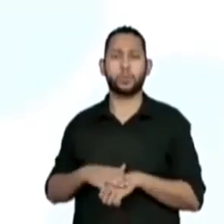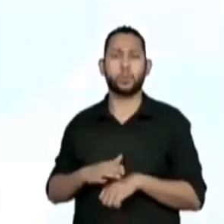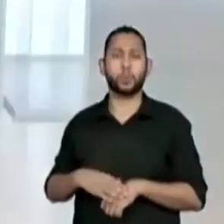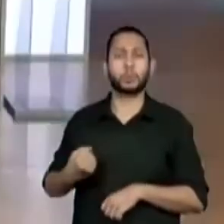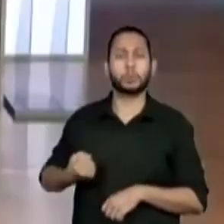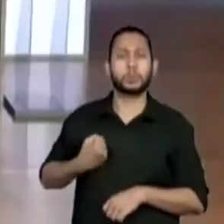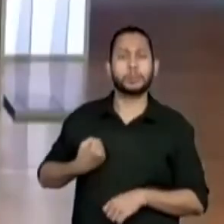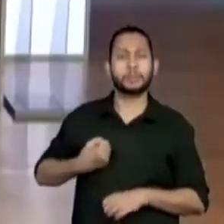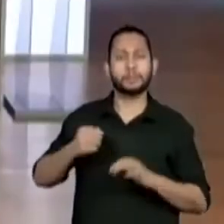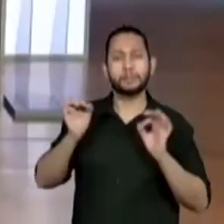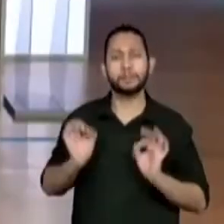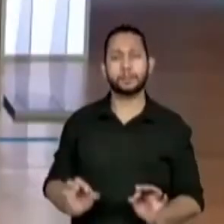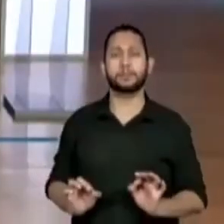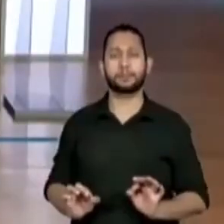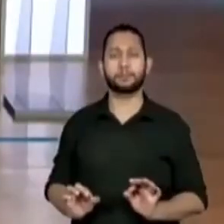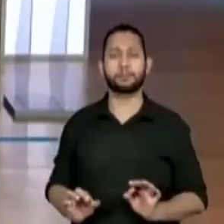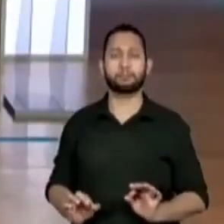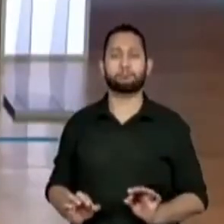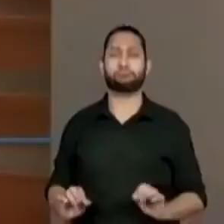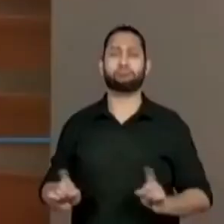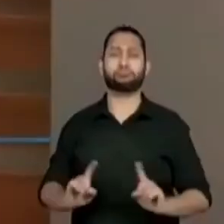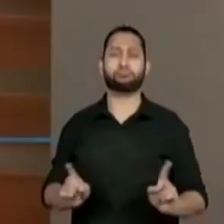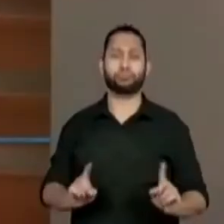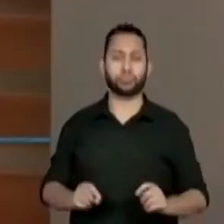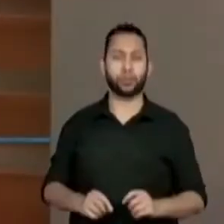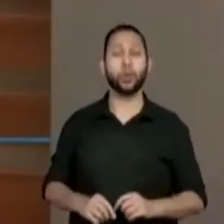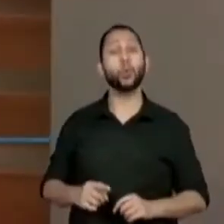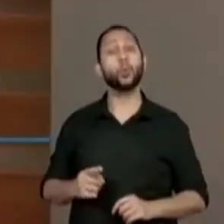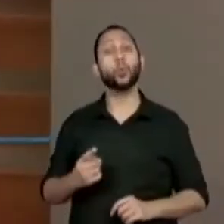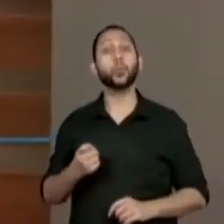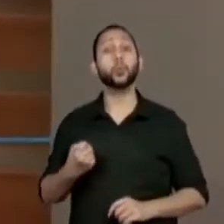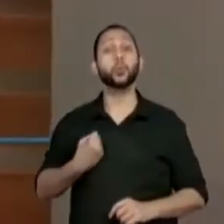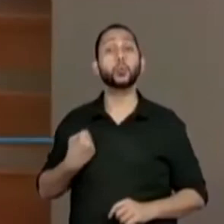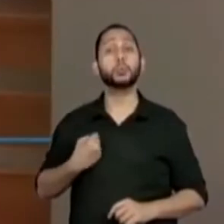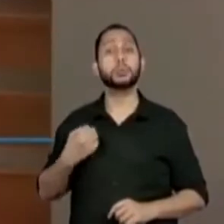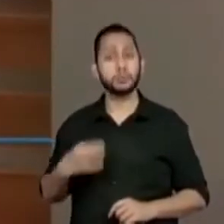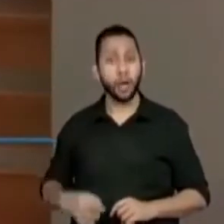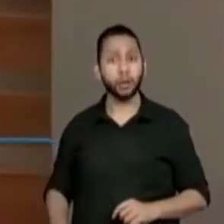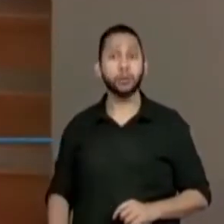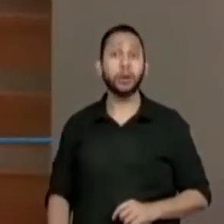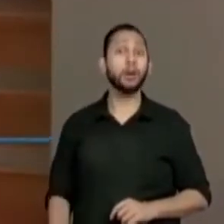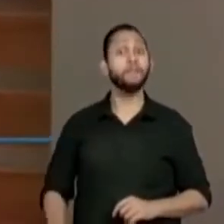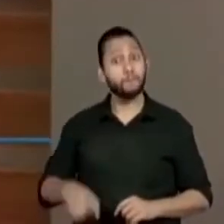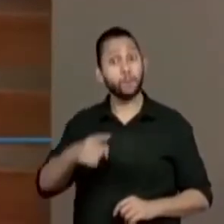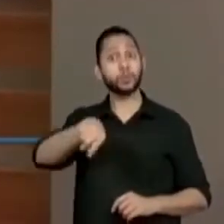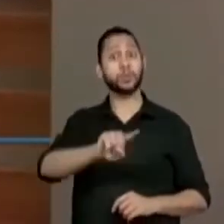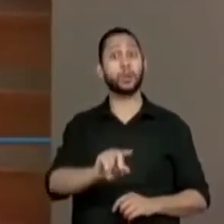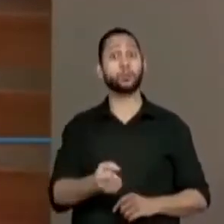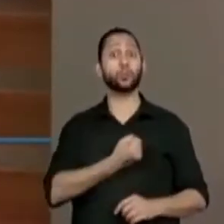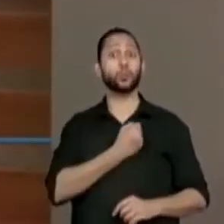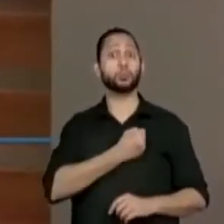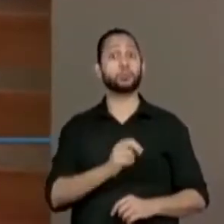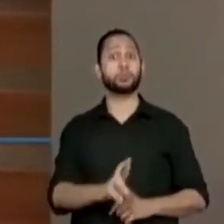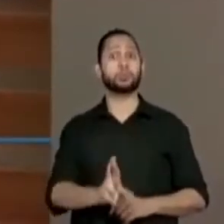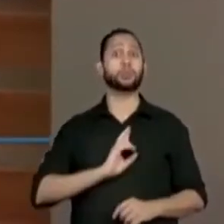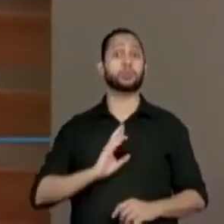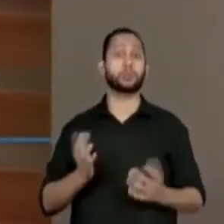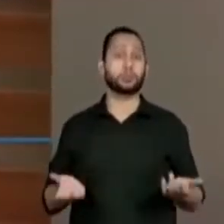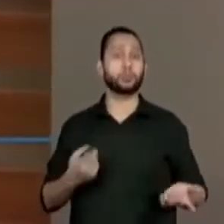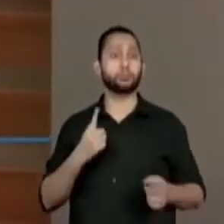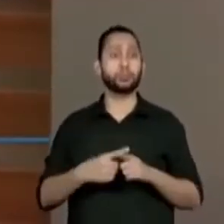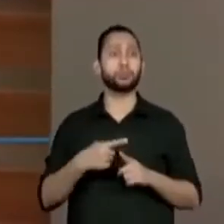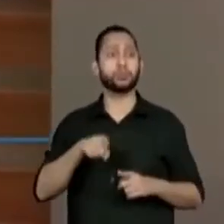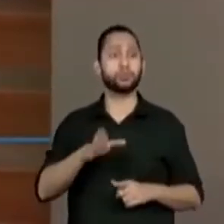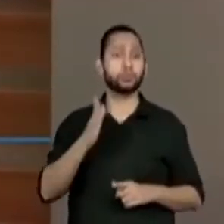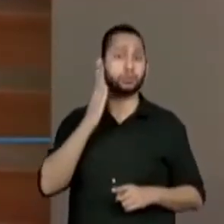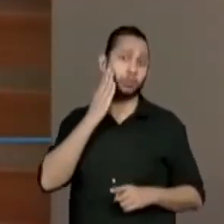valores exatos de nada aqui, na verdade. Os únicos valores exatos aí foram a altura de vocês que já sabiam, ok? Que aí